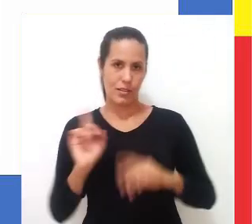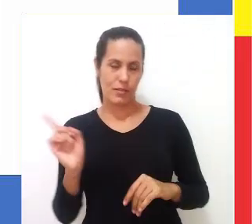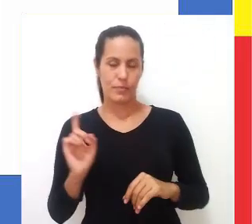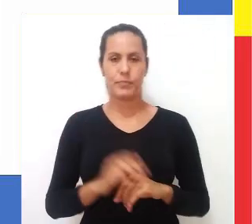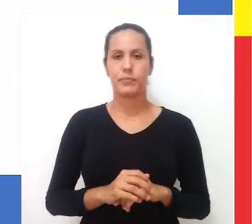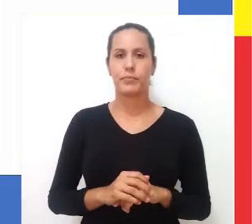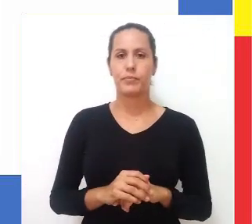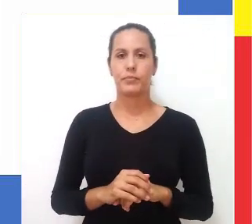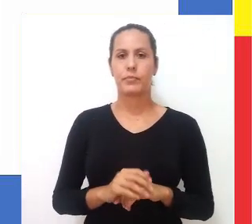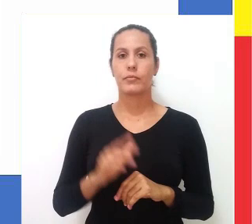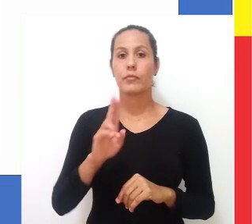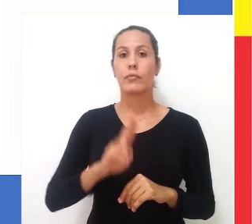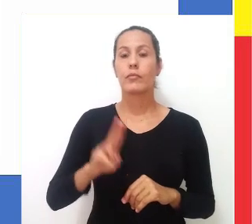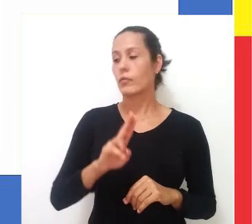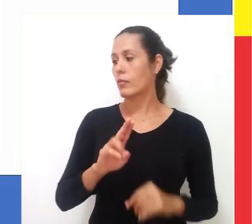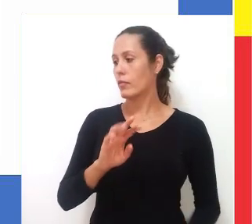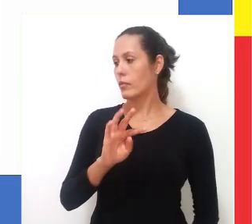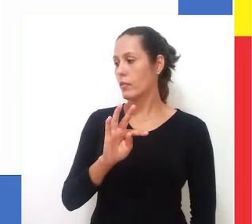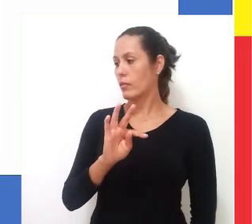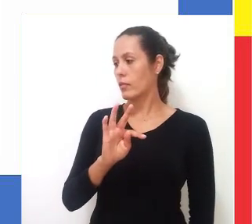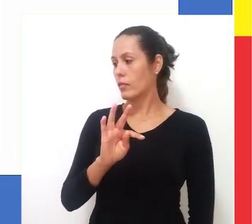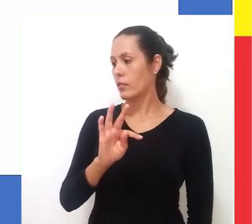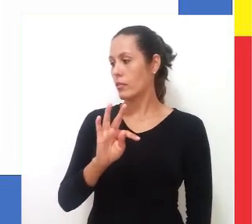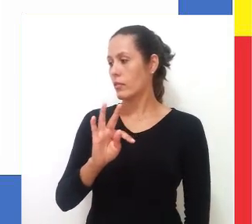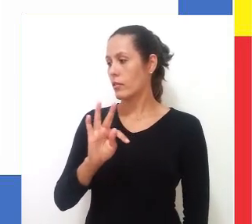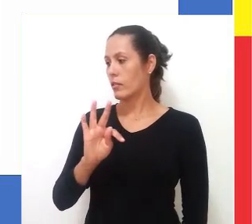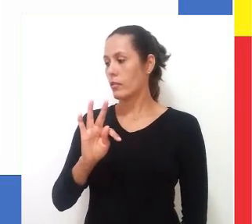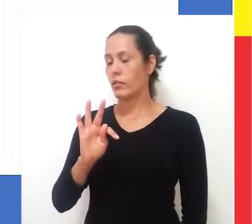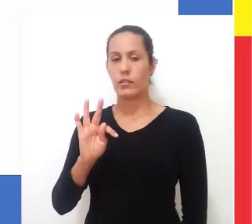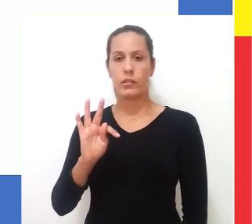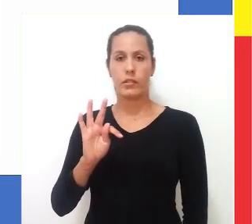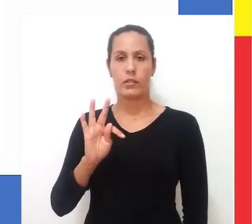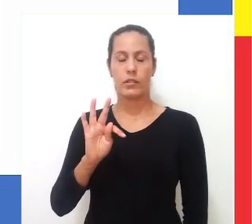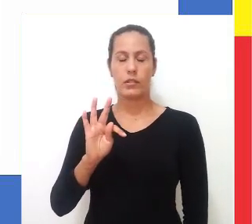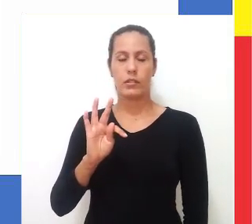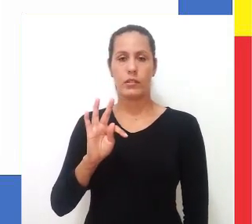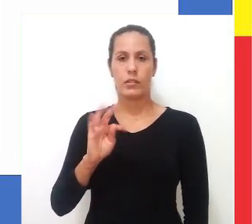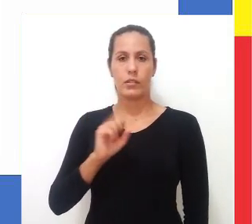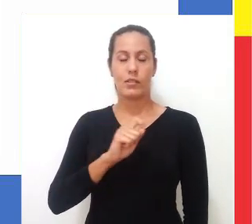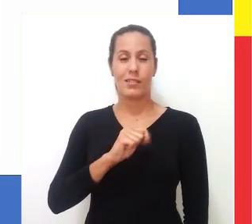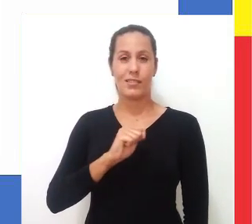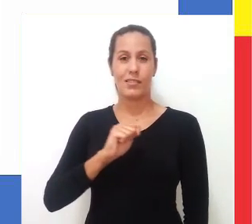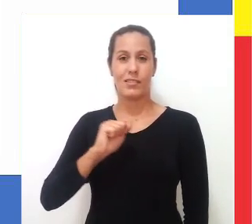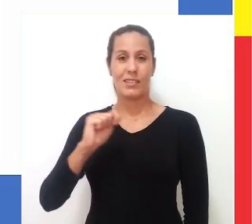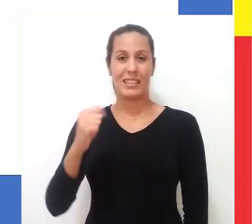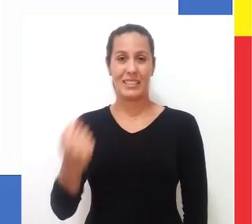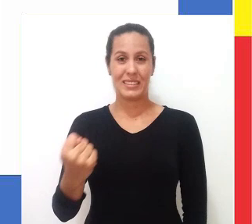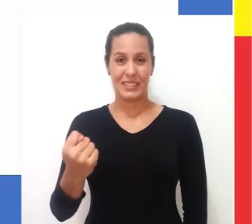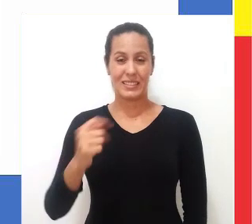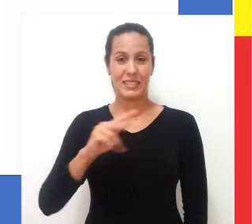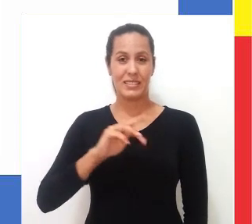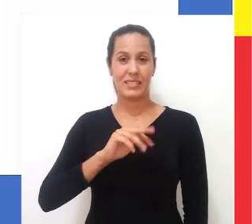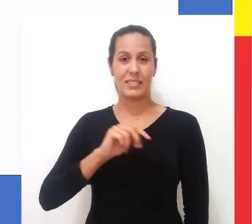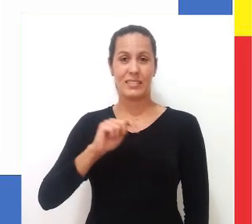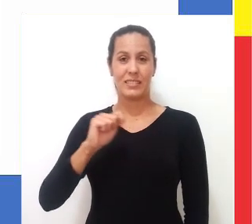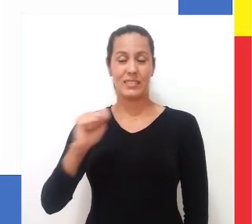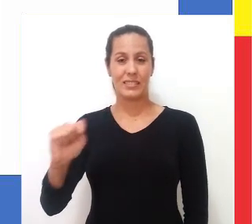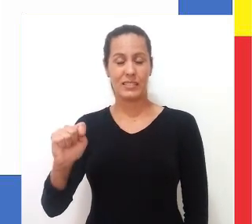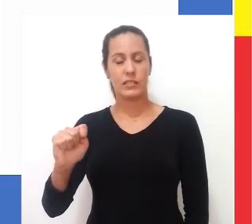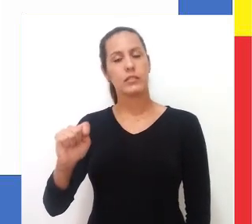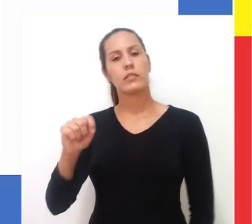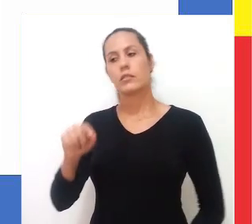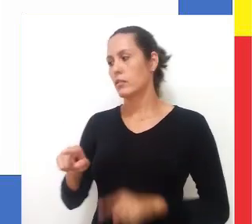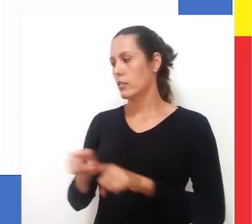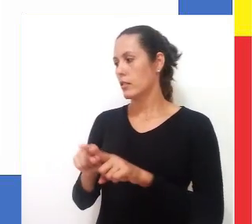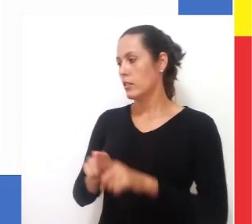pode deixar isso bem claro. Então, é o uso de this e that. Eles podem ter vários significados, vai depender